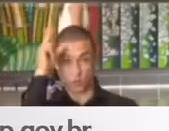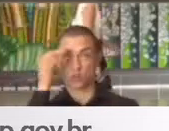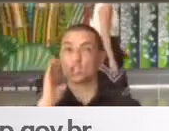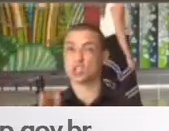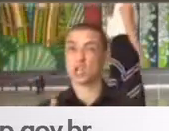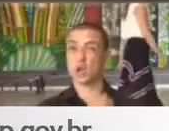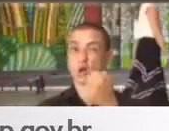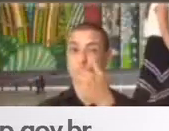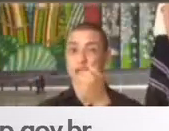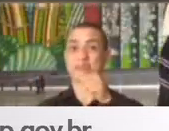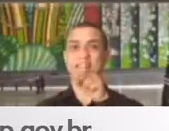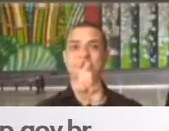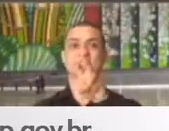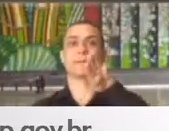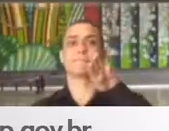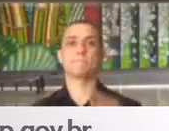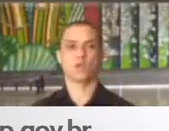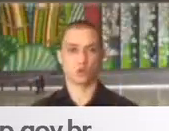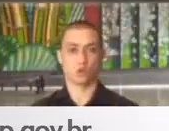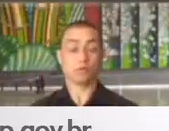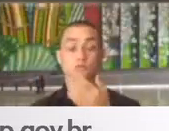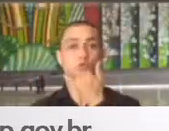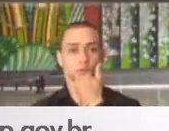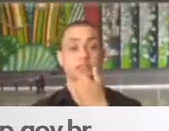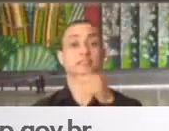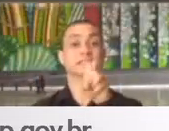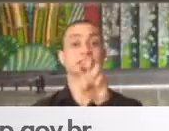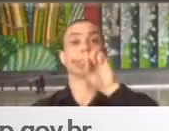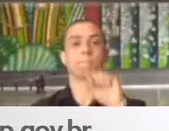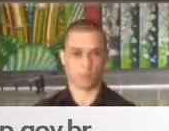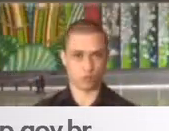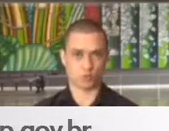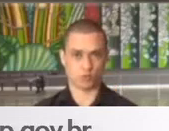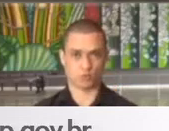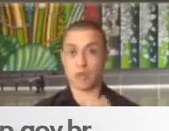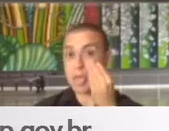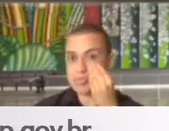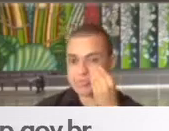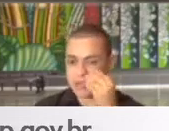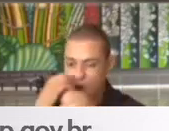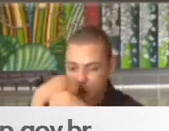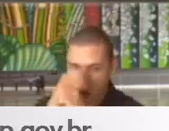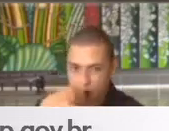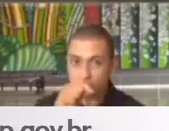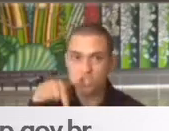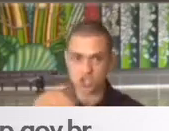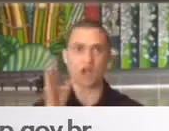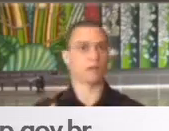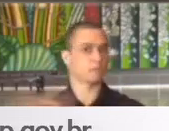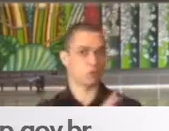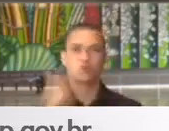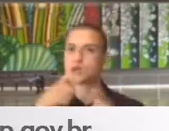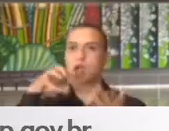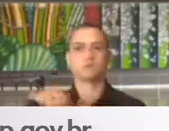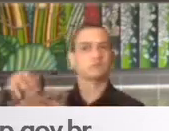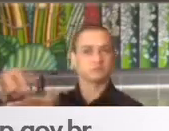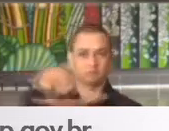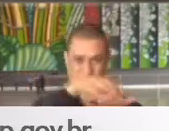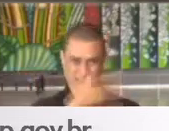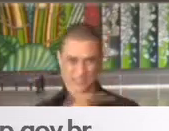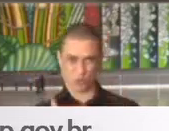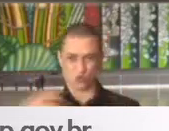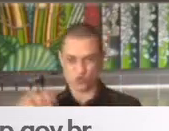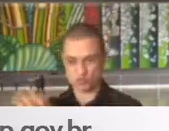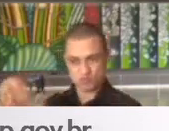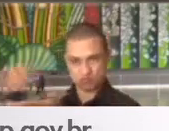15 mil testes aqui na cidade de São Paulo, nas diversas UBSs que nós temos espalhadas por toda a